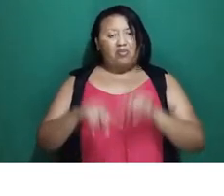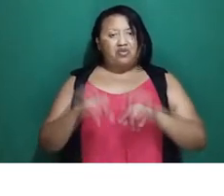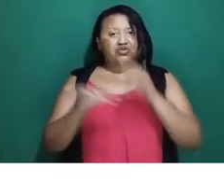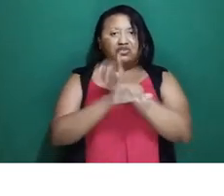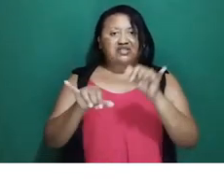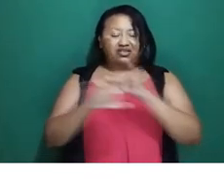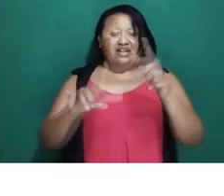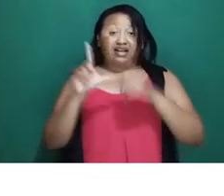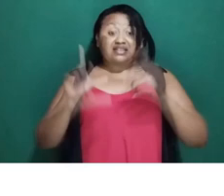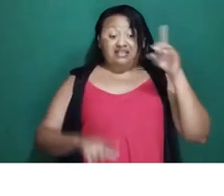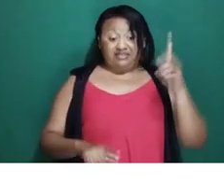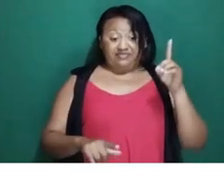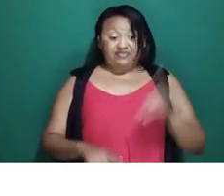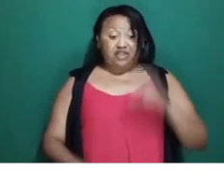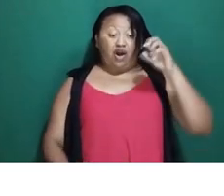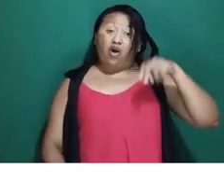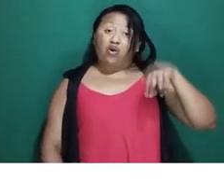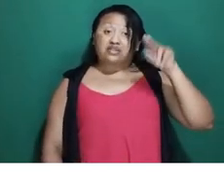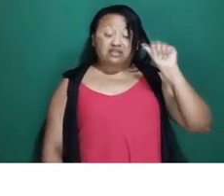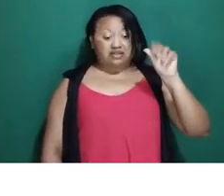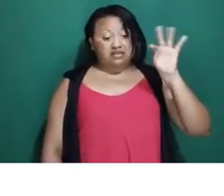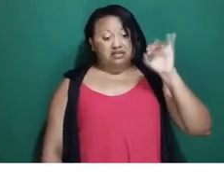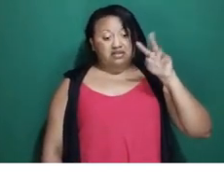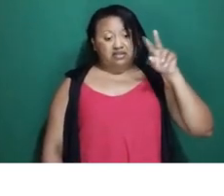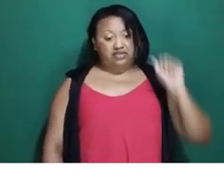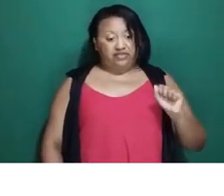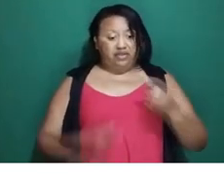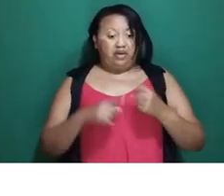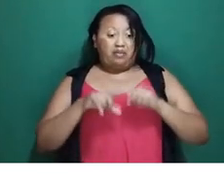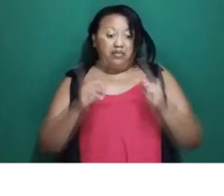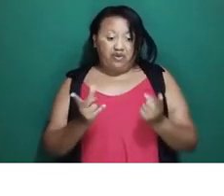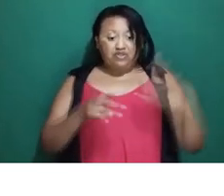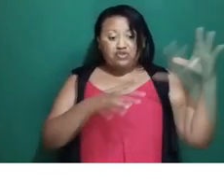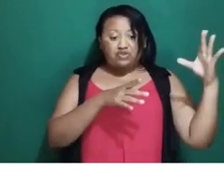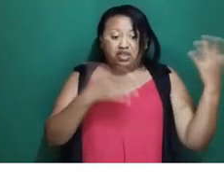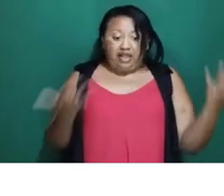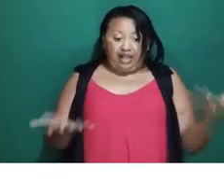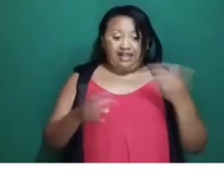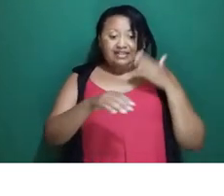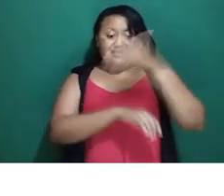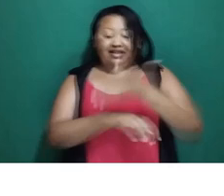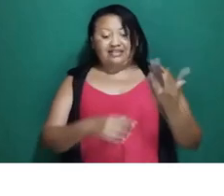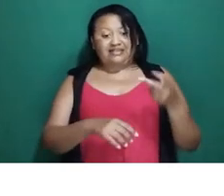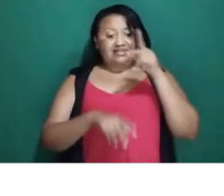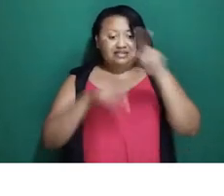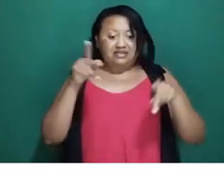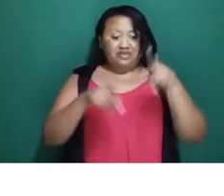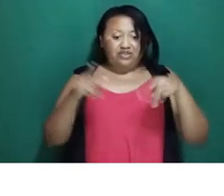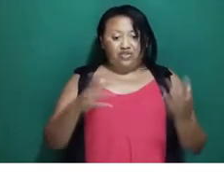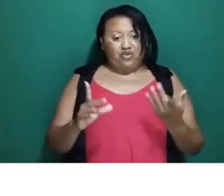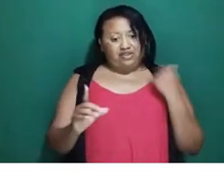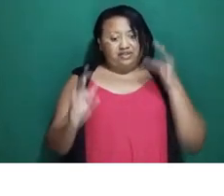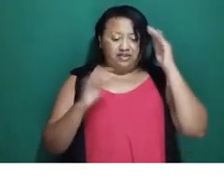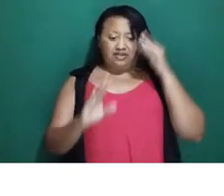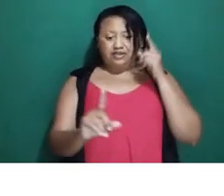letra D coletiva pois essa entrada no público-alvo que é convencido a respeito do produto divulgado e